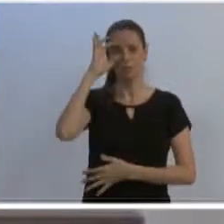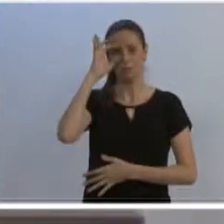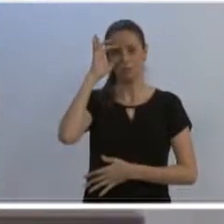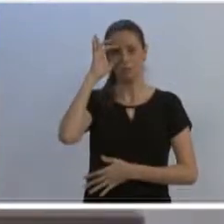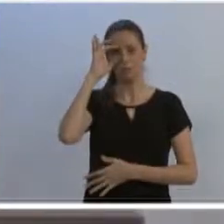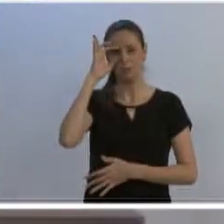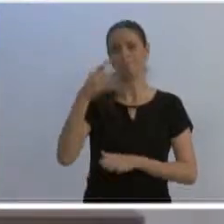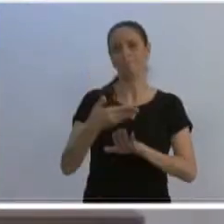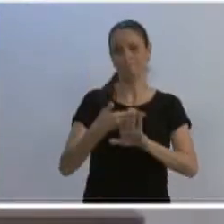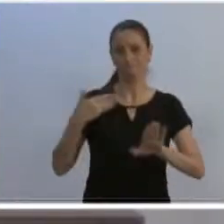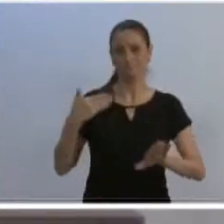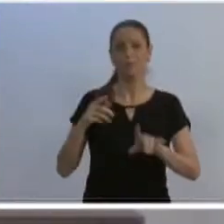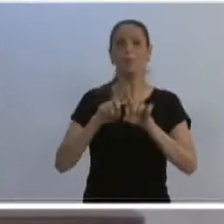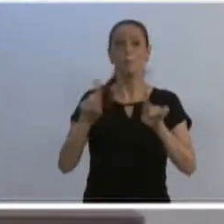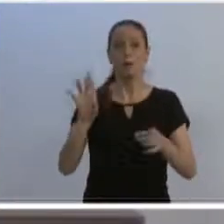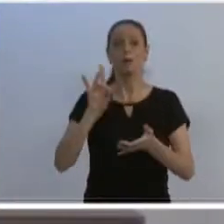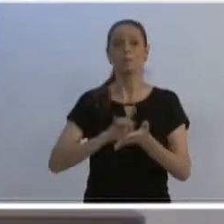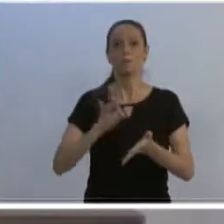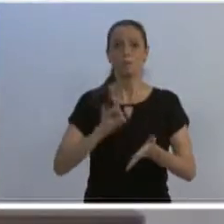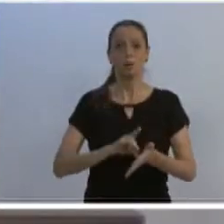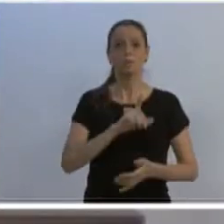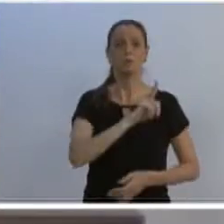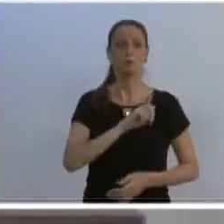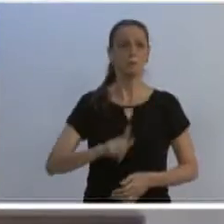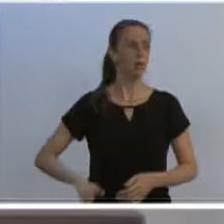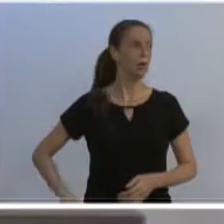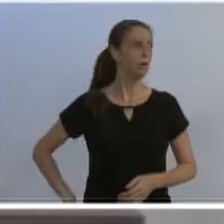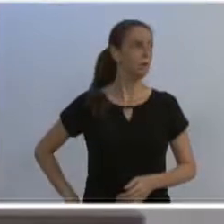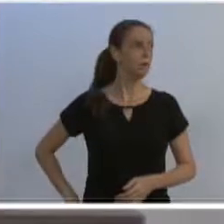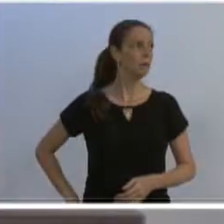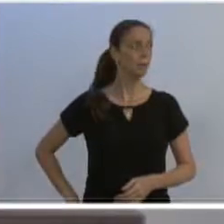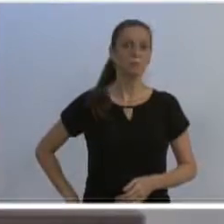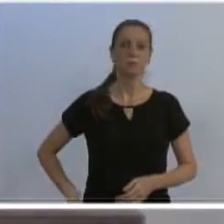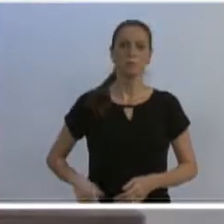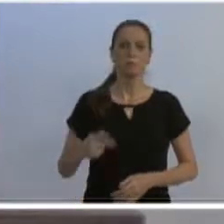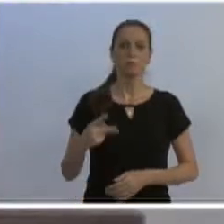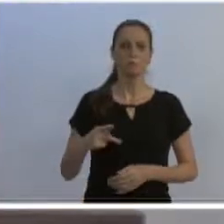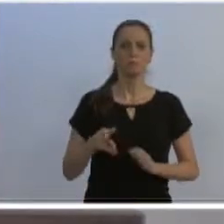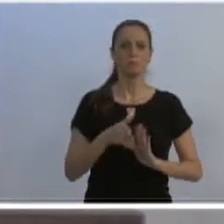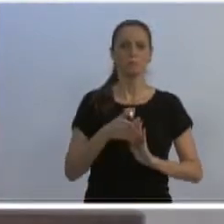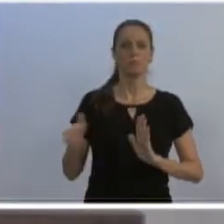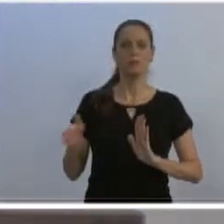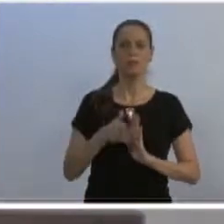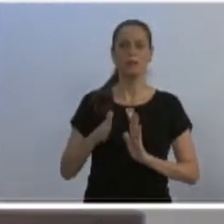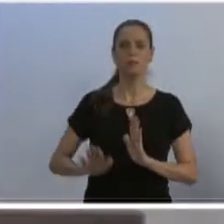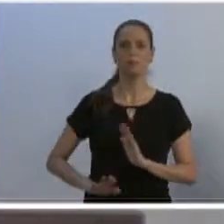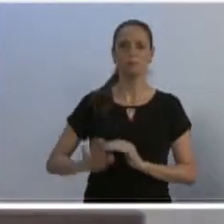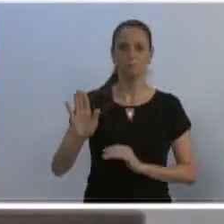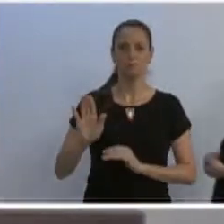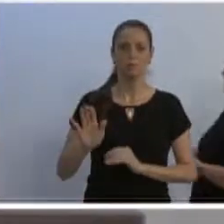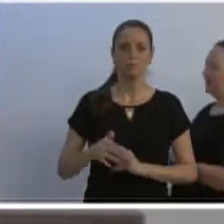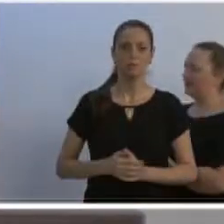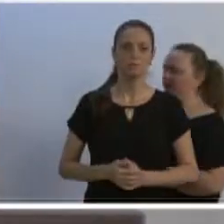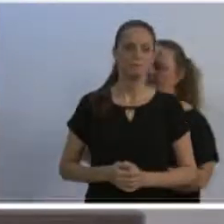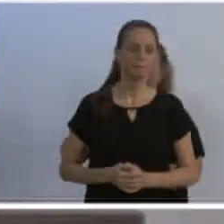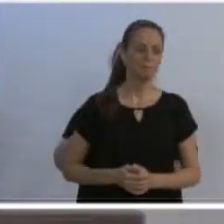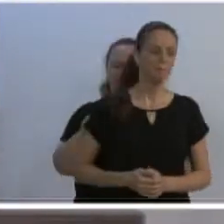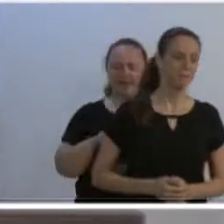dos Trabalhadores deveria sangrar até o final do seu mandato para que todos nós pudéssemos enxergar a